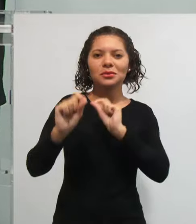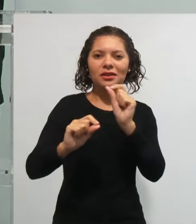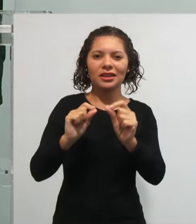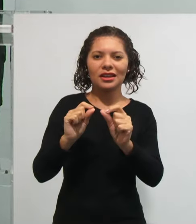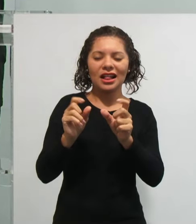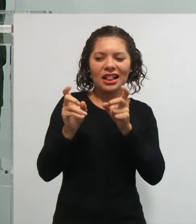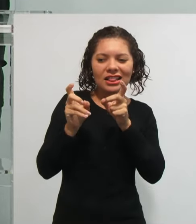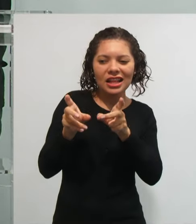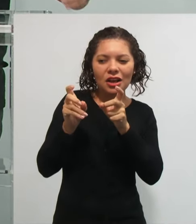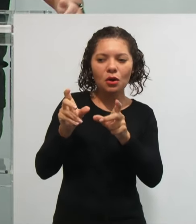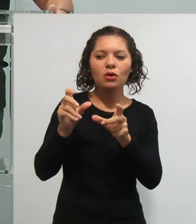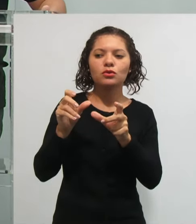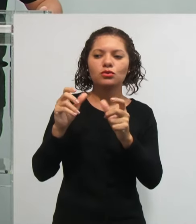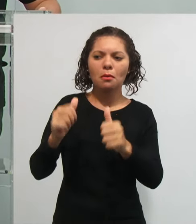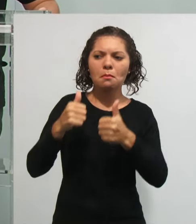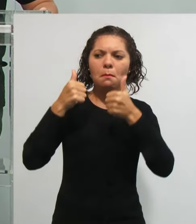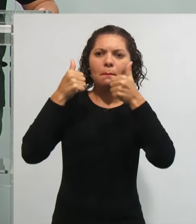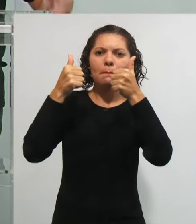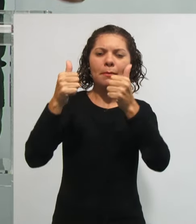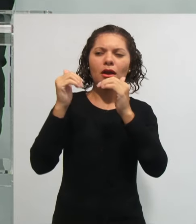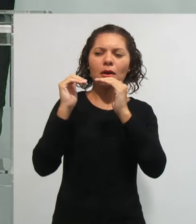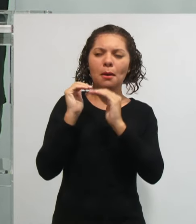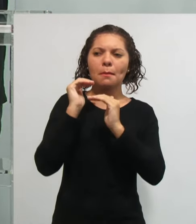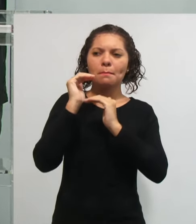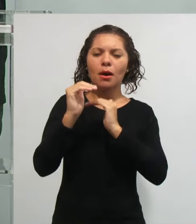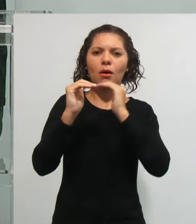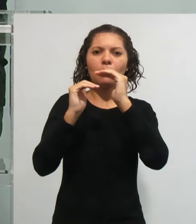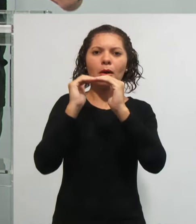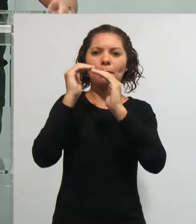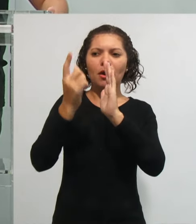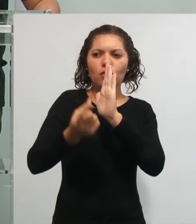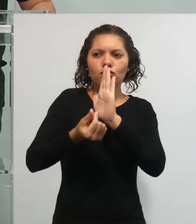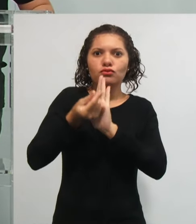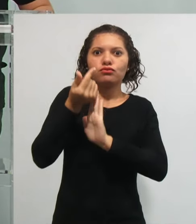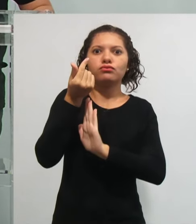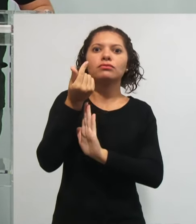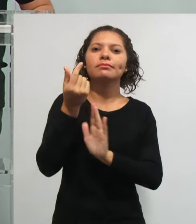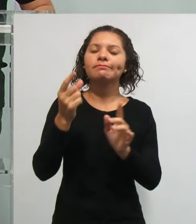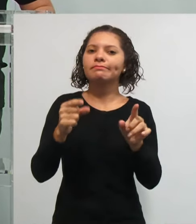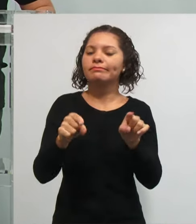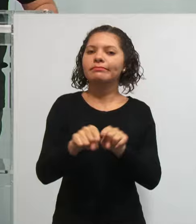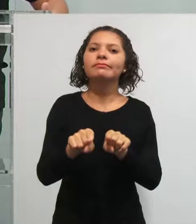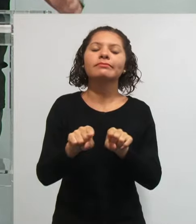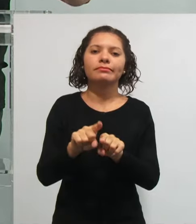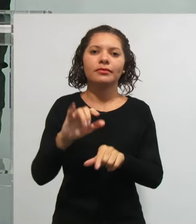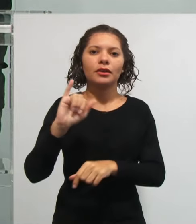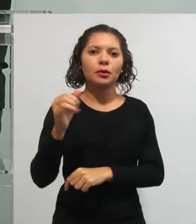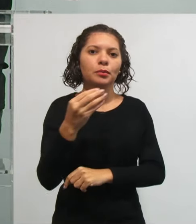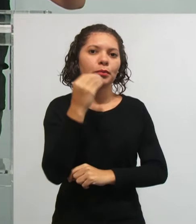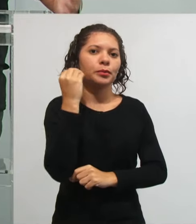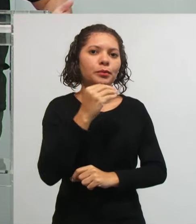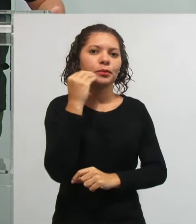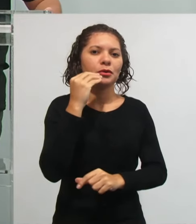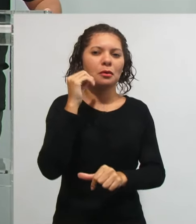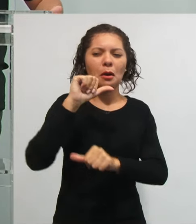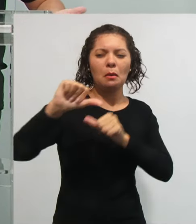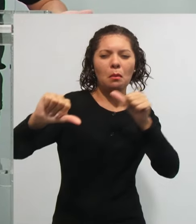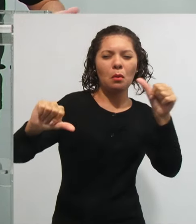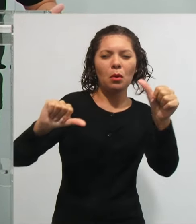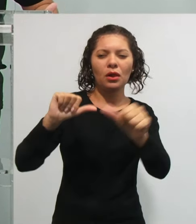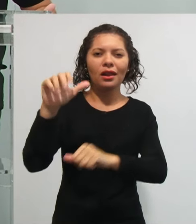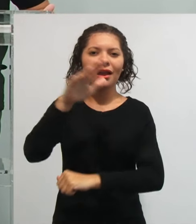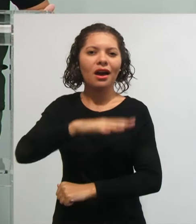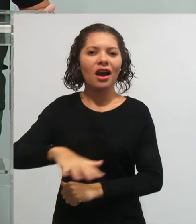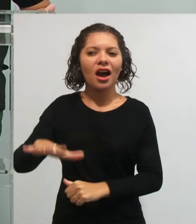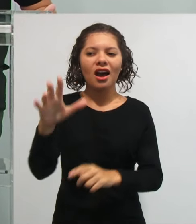negócio ser melhorado uma oportunidade dos lucros aumentarem e principalmente uma oportunidade revolucionar o mercado que